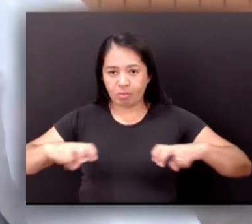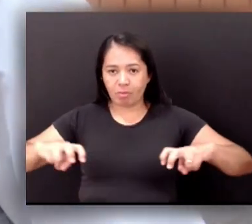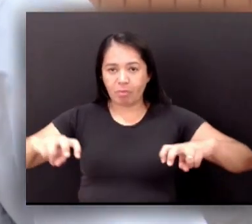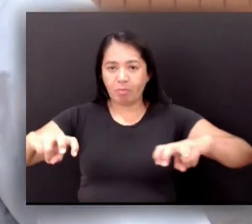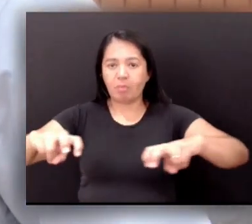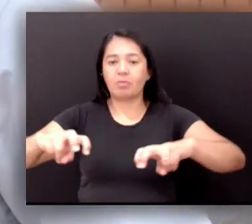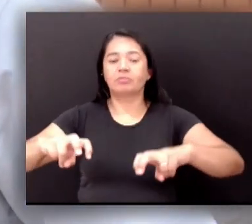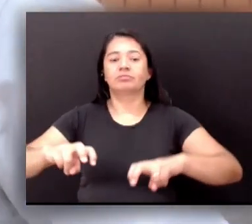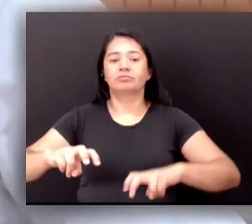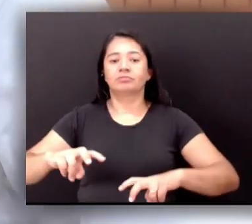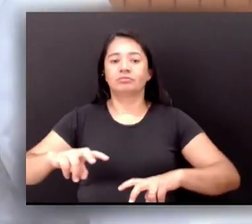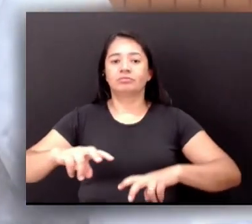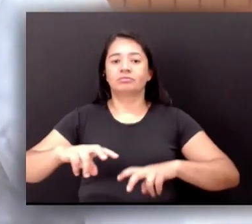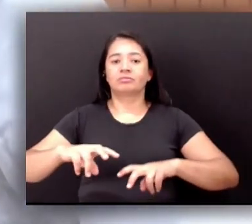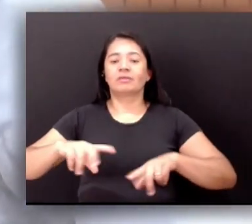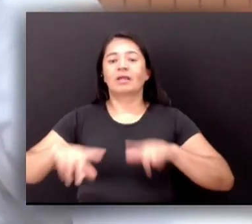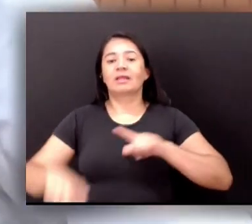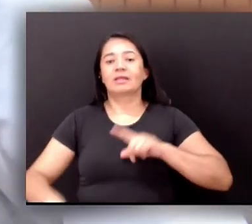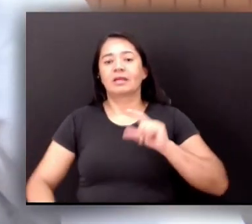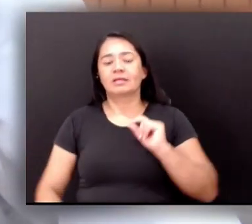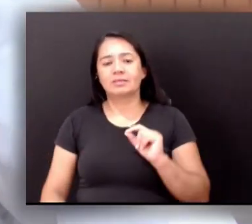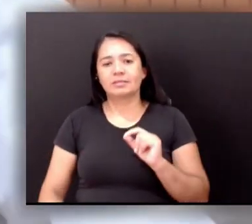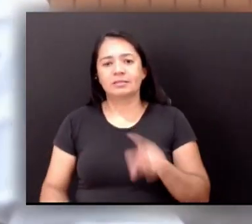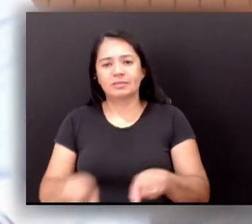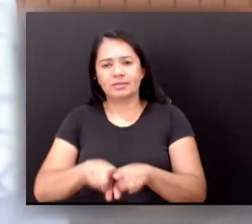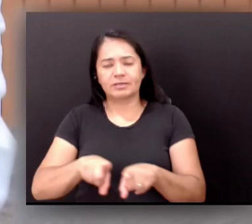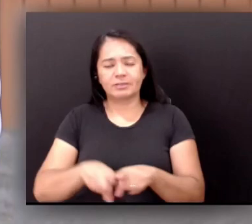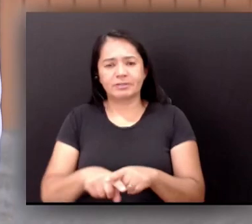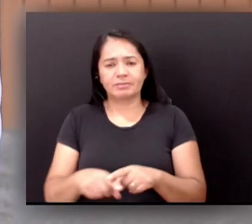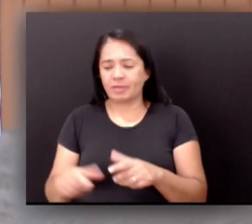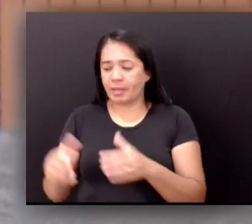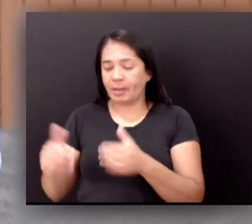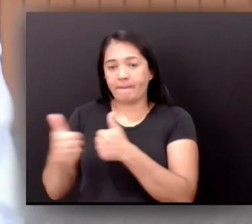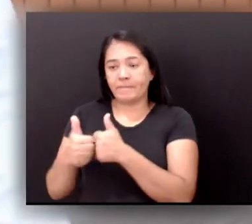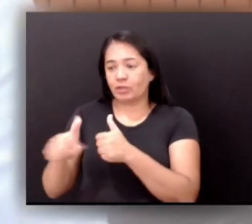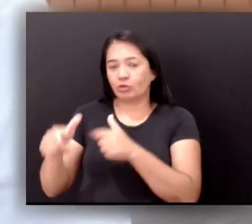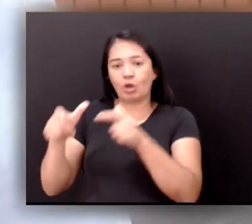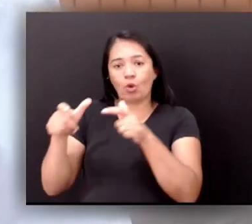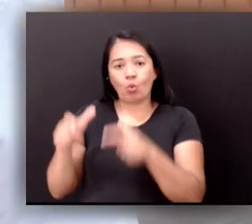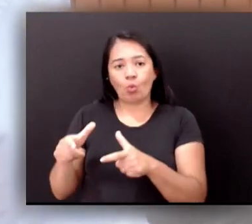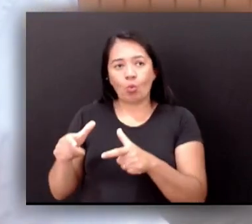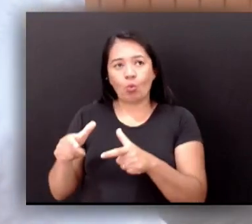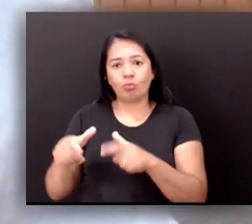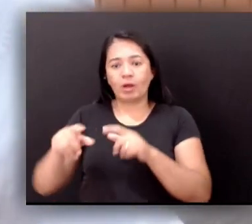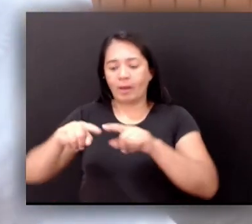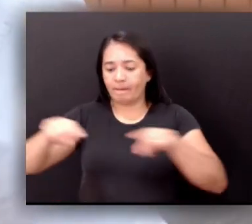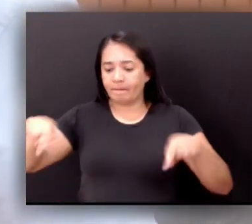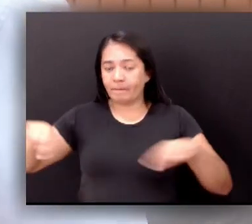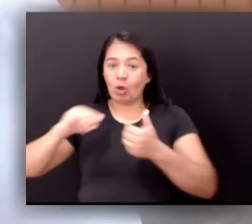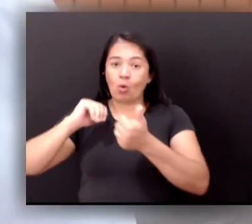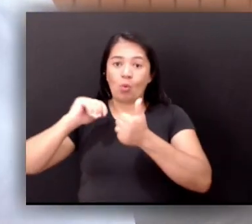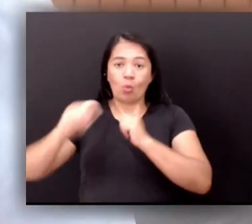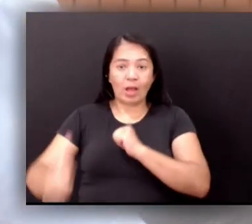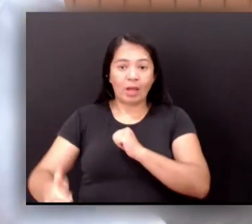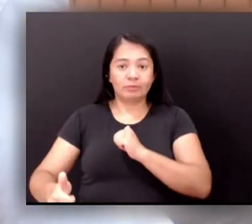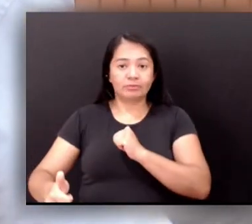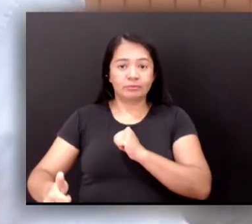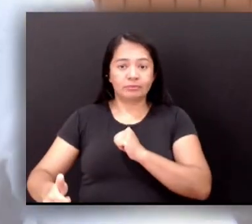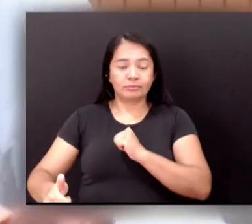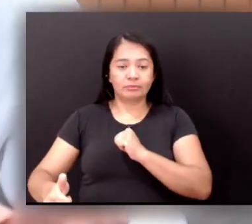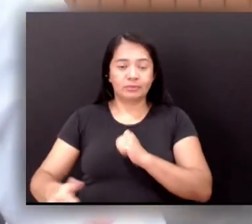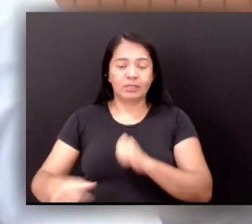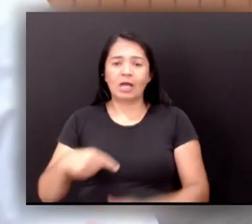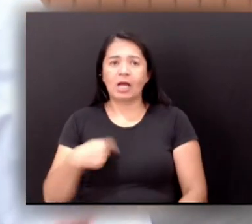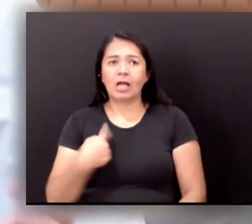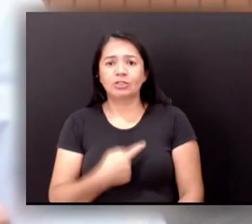temos uma área no entorno do estádio, inclusive quadras lá no fundo. E qual é a nossa ideia? Nossa ideia é que